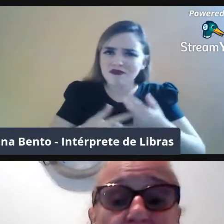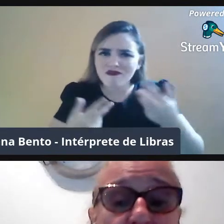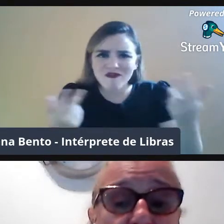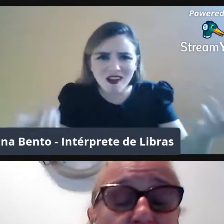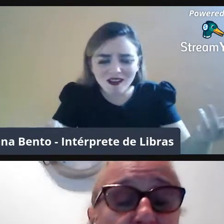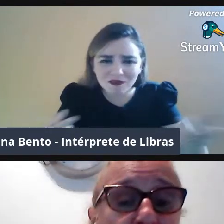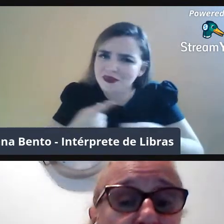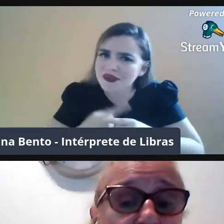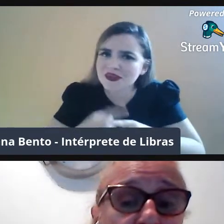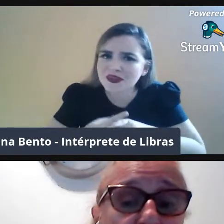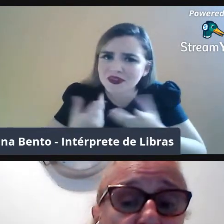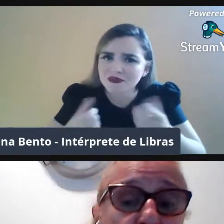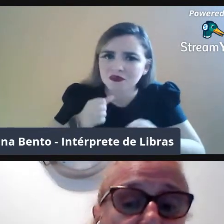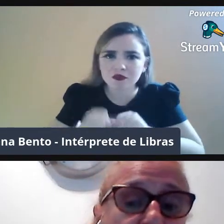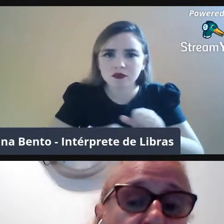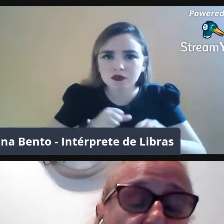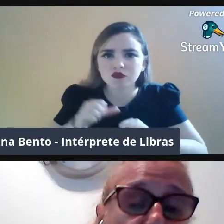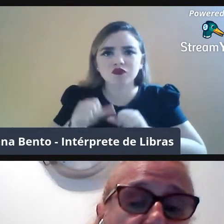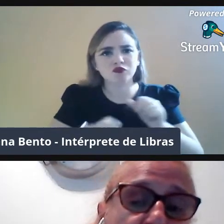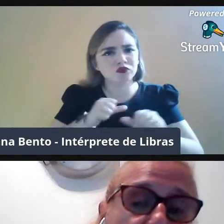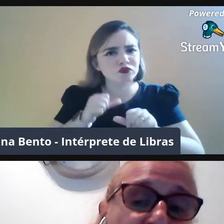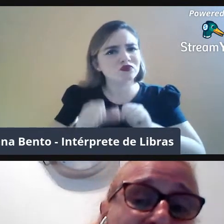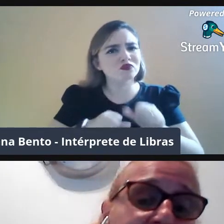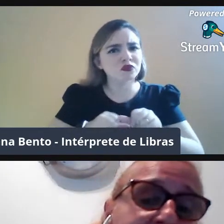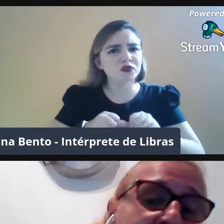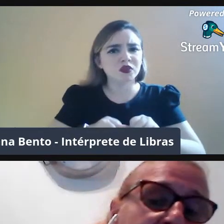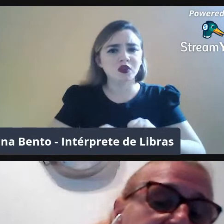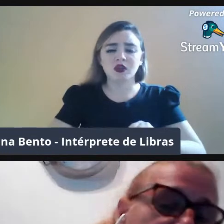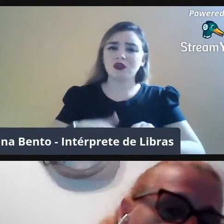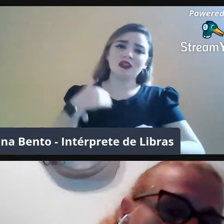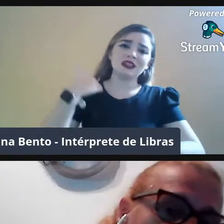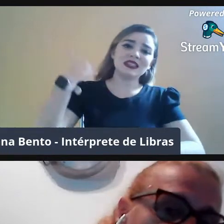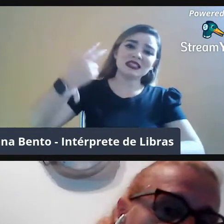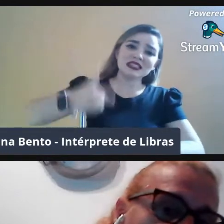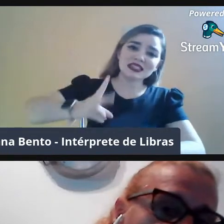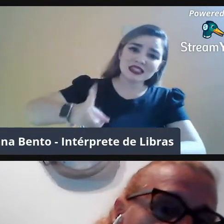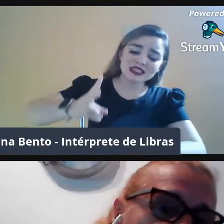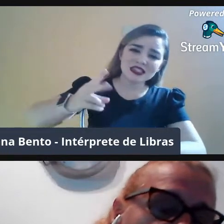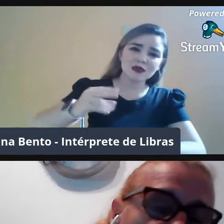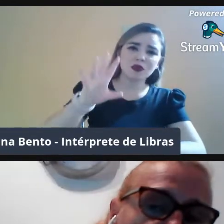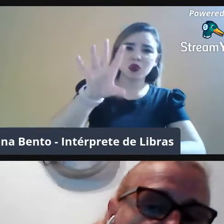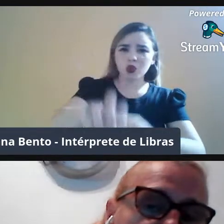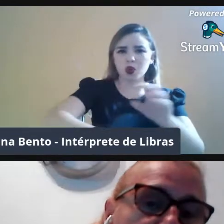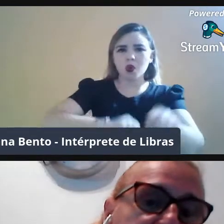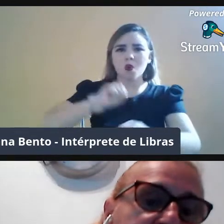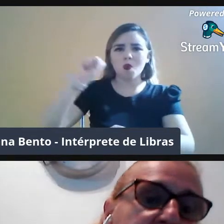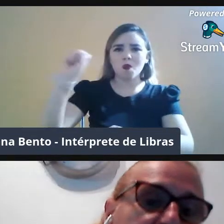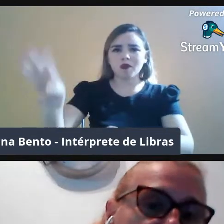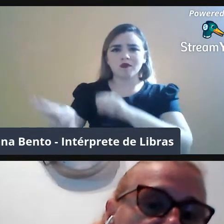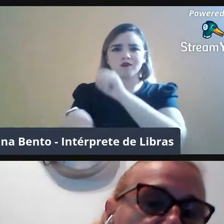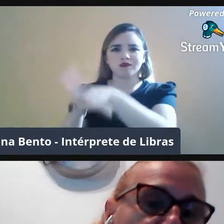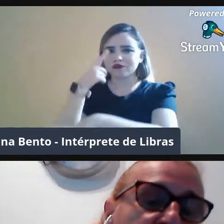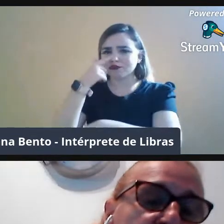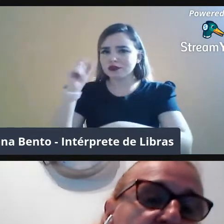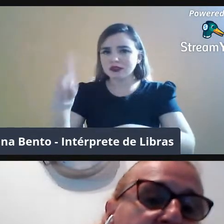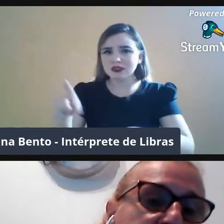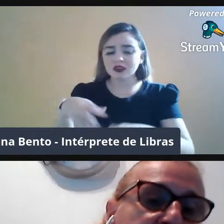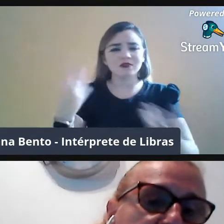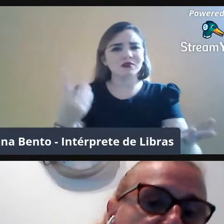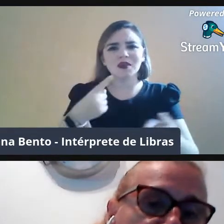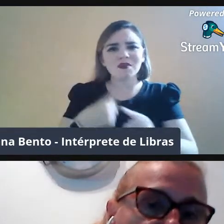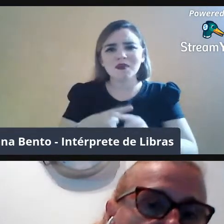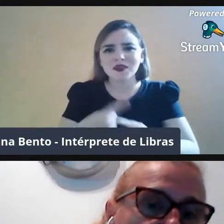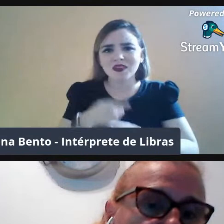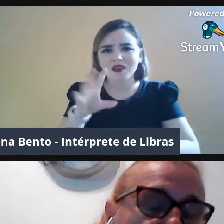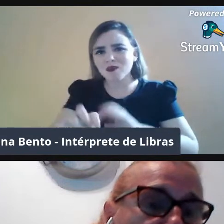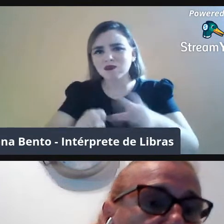das quantas, milhões de coisas? Por que, que a gente tem que ficar cada vez mais, as coisas estão descartáveis?